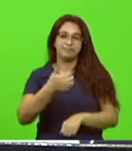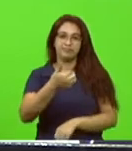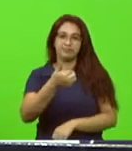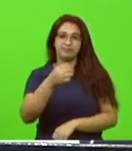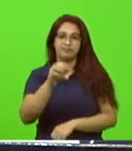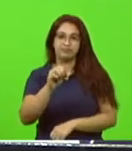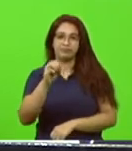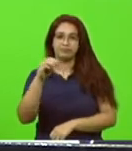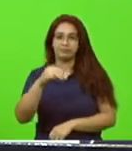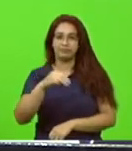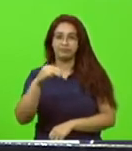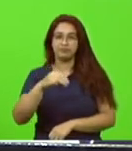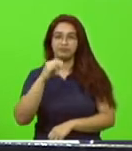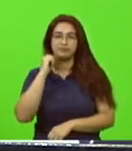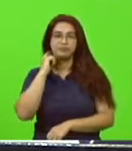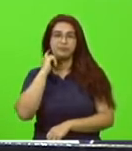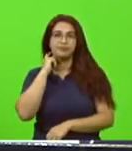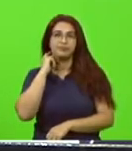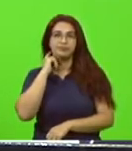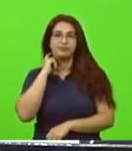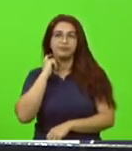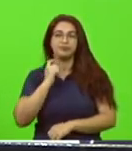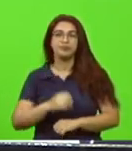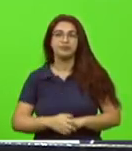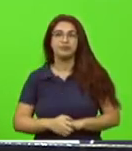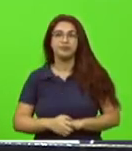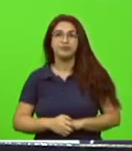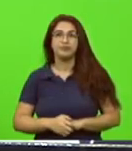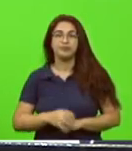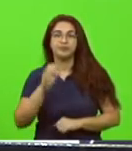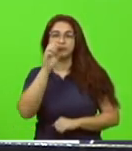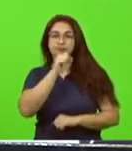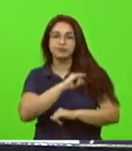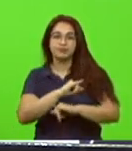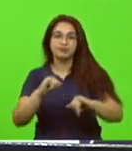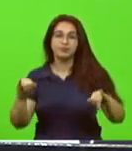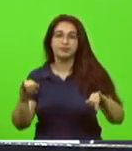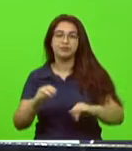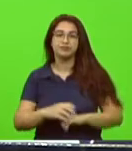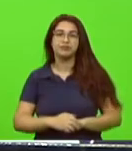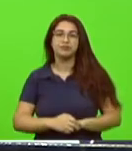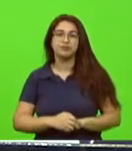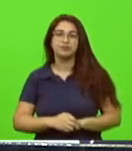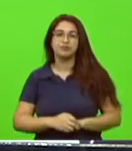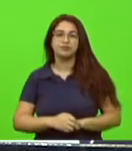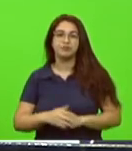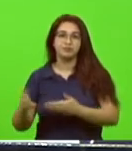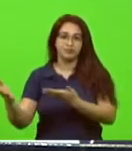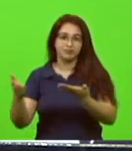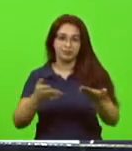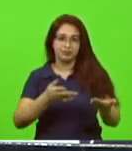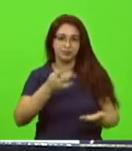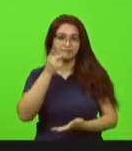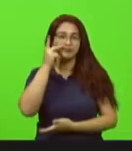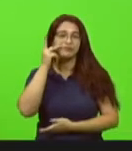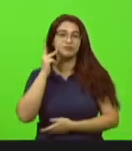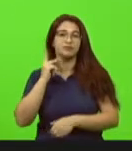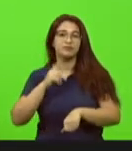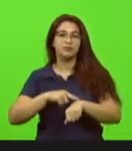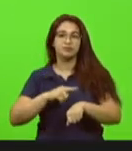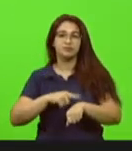Zuck, como em breves comunicações. Com a palavra, deputado Zuck, por tempo de até 10